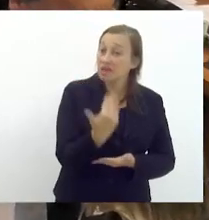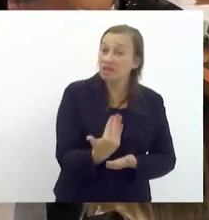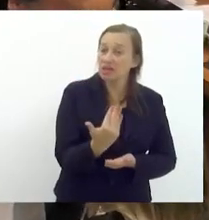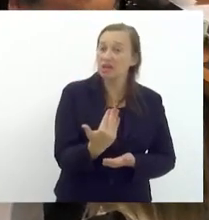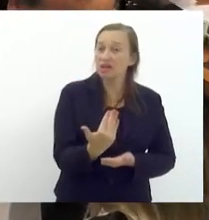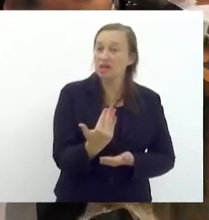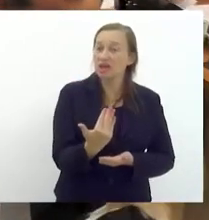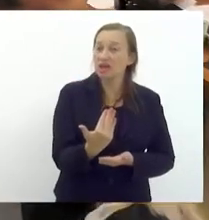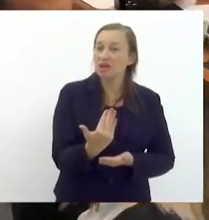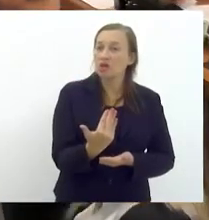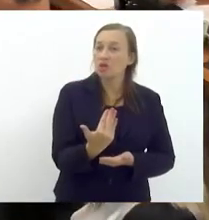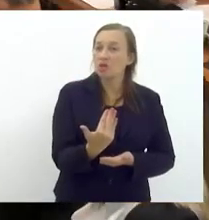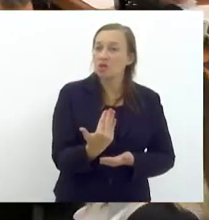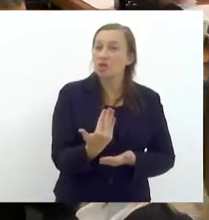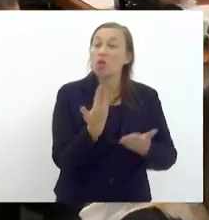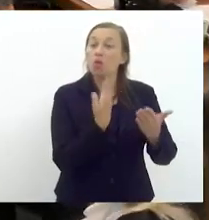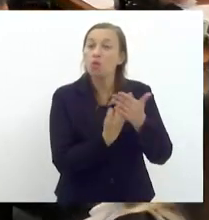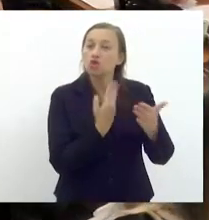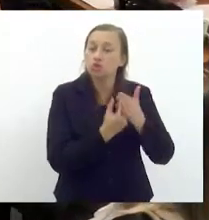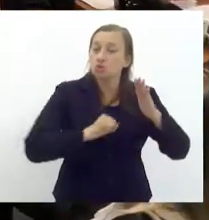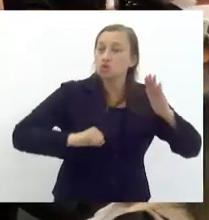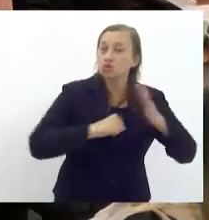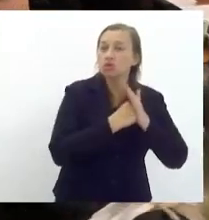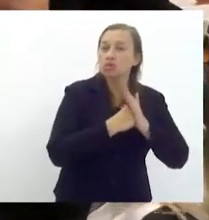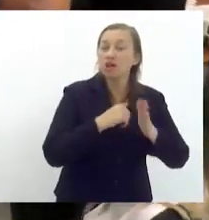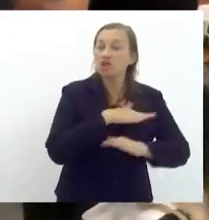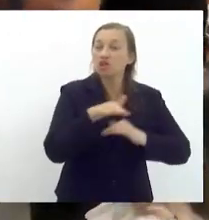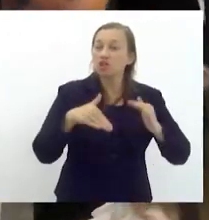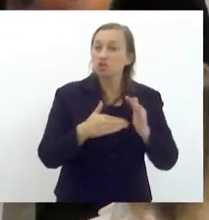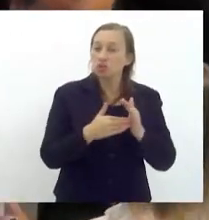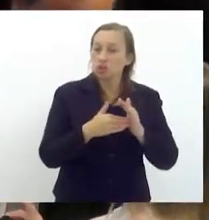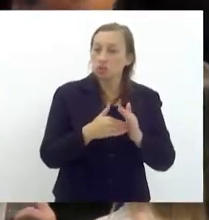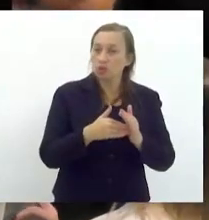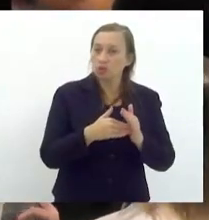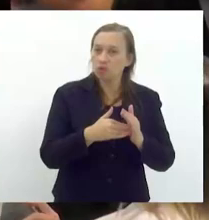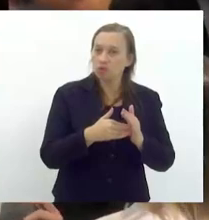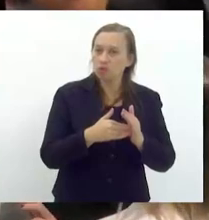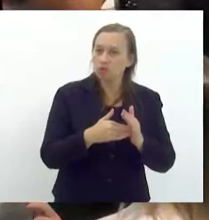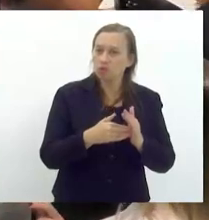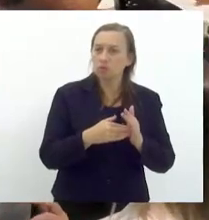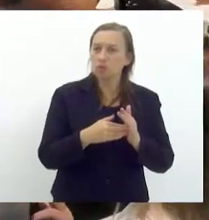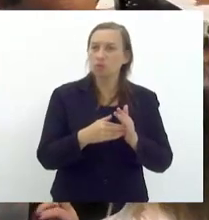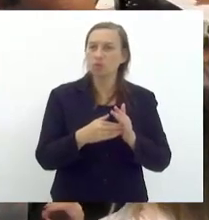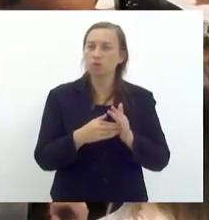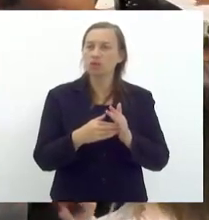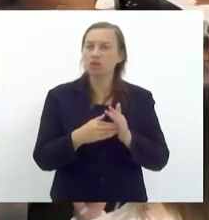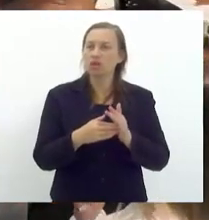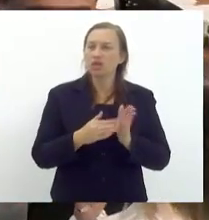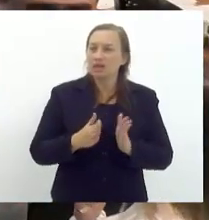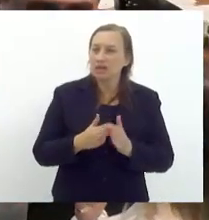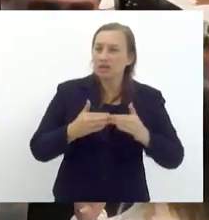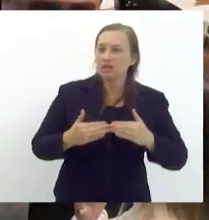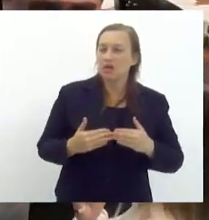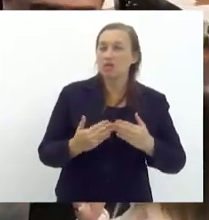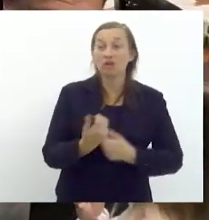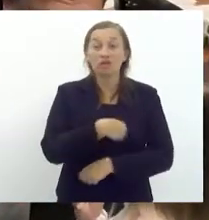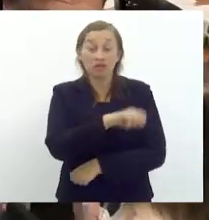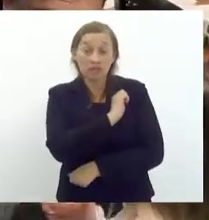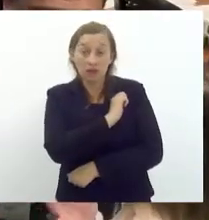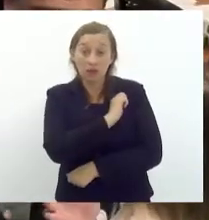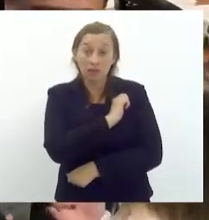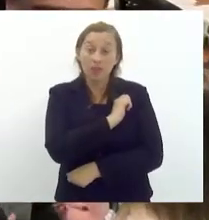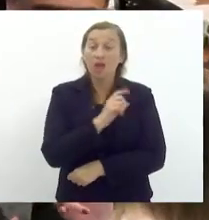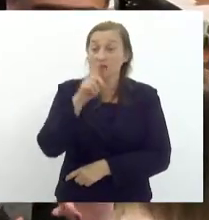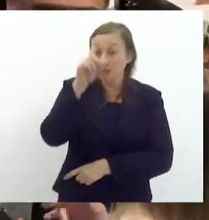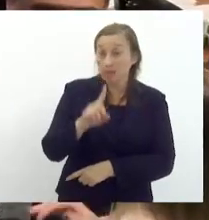contra pedir o estudo de impacto de todas as ações fiscais para deputados inclusive Deputado André Correia que é um deputado antigo aqui